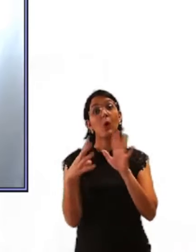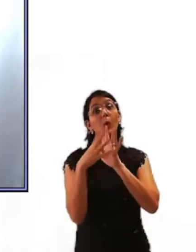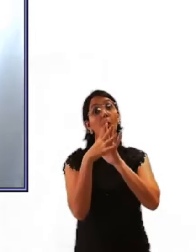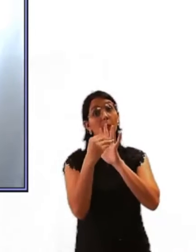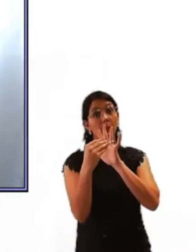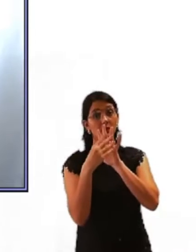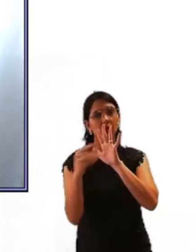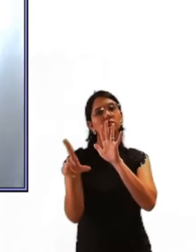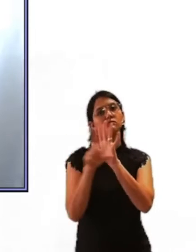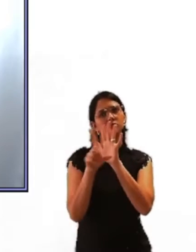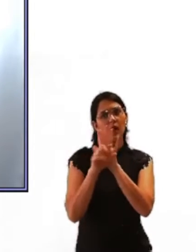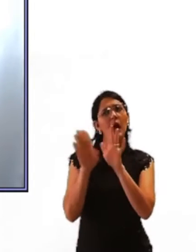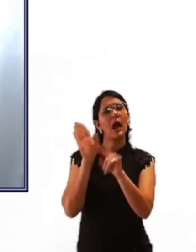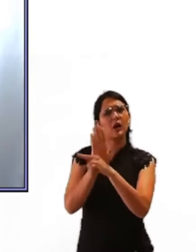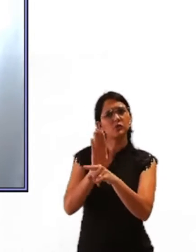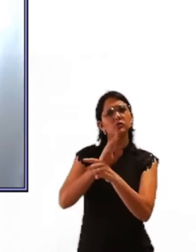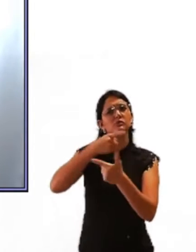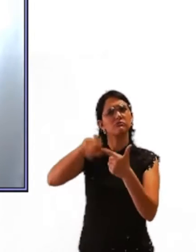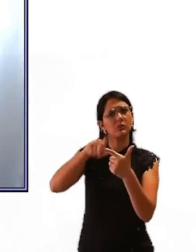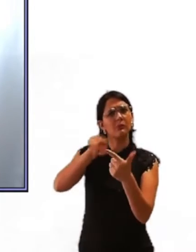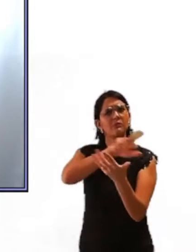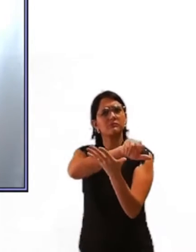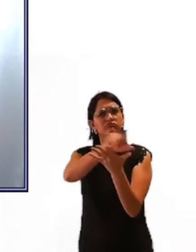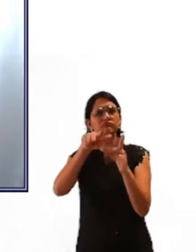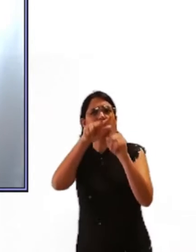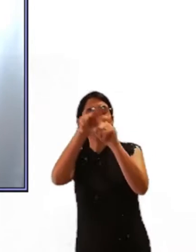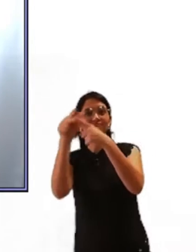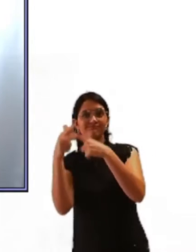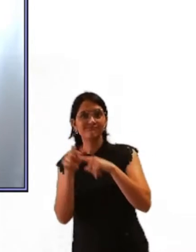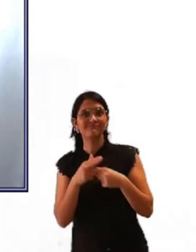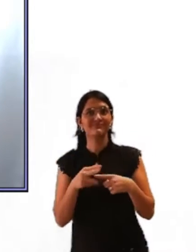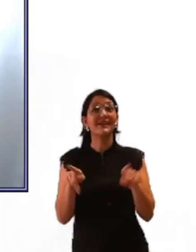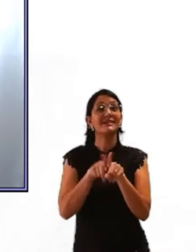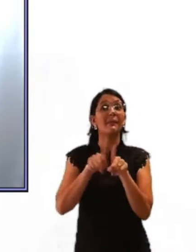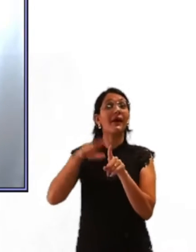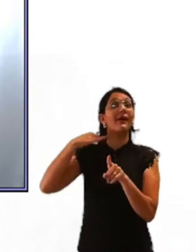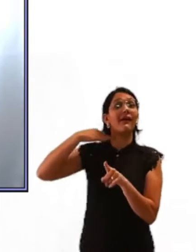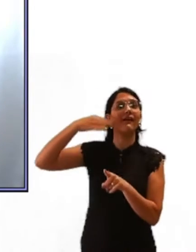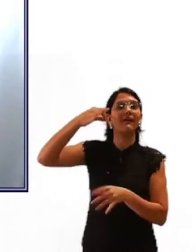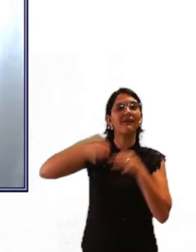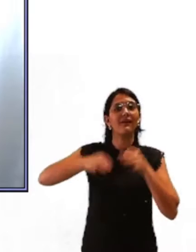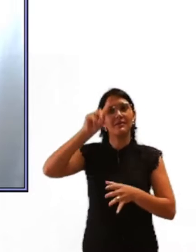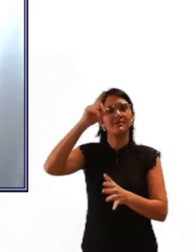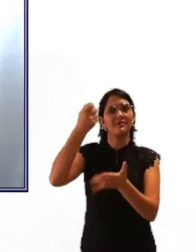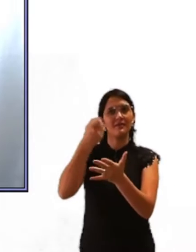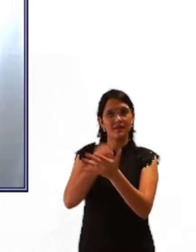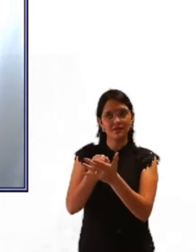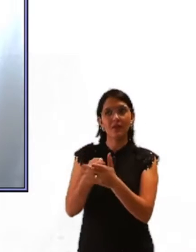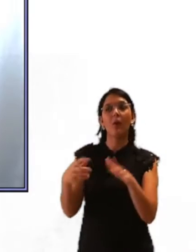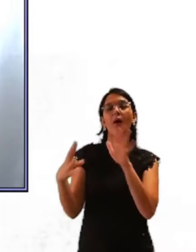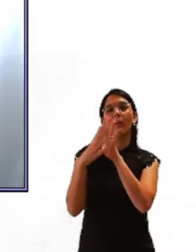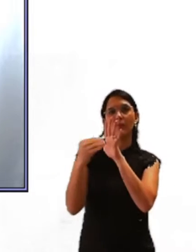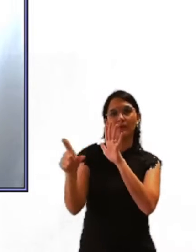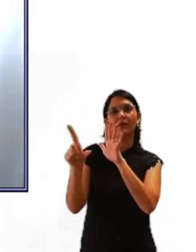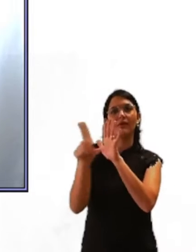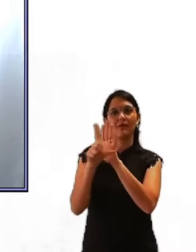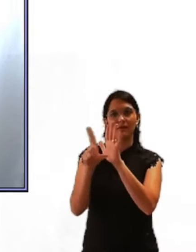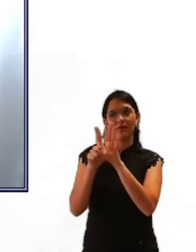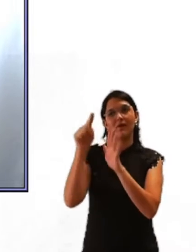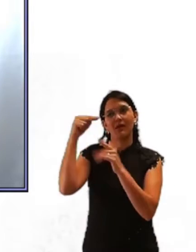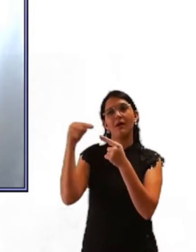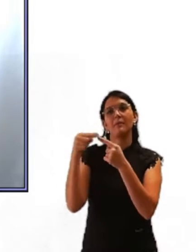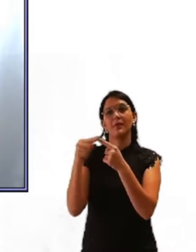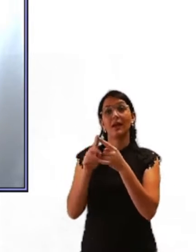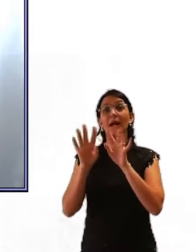muitos dos problemas, muitas das decisões judiciais são tomadas pelo modelo legalista, mas a gente